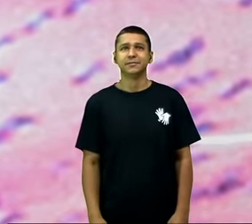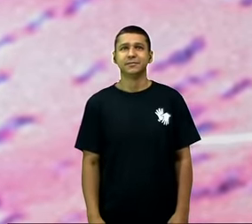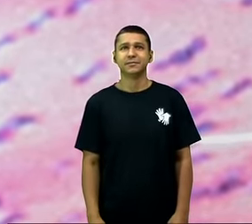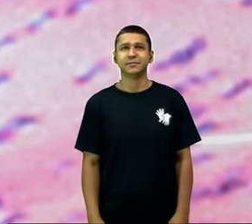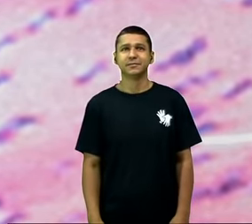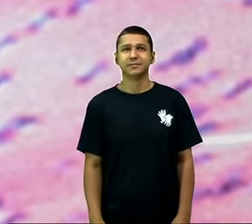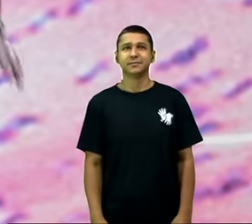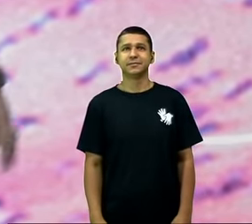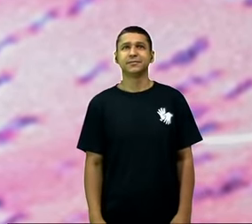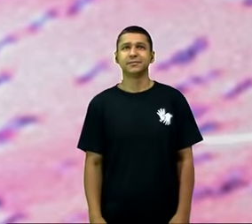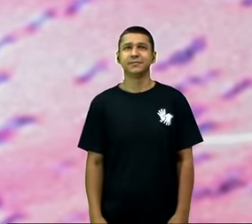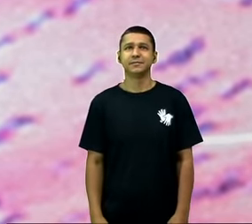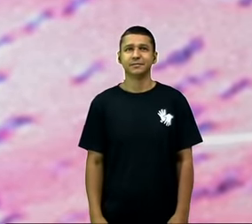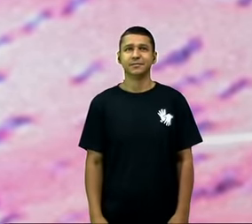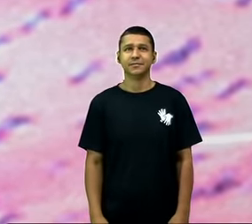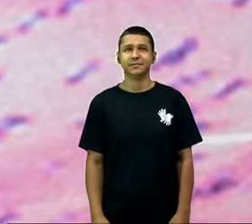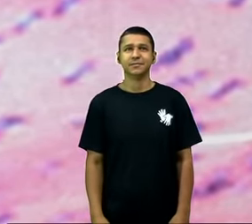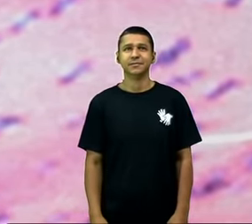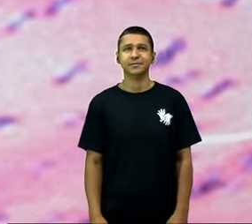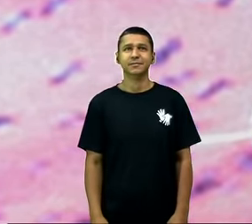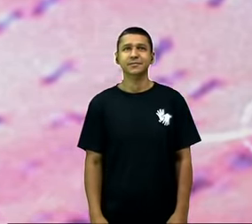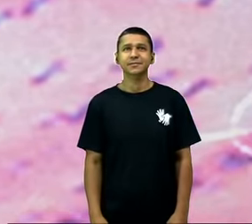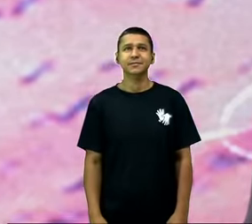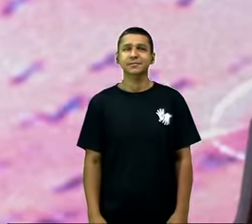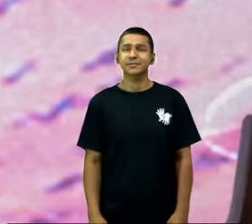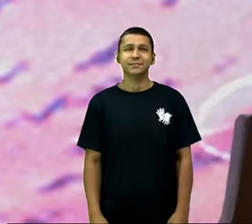celular. Eu vou orar para Deus queimar teu